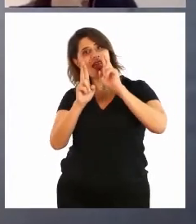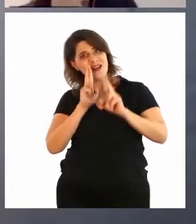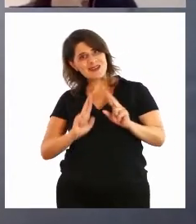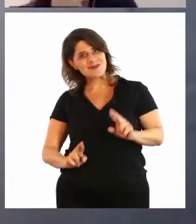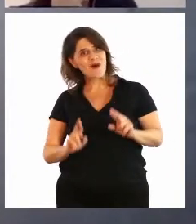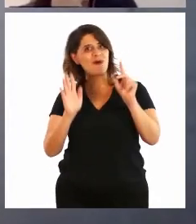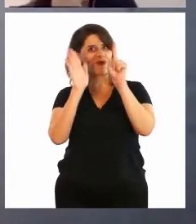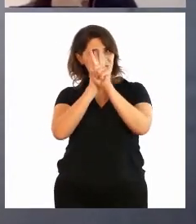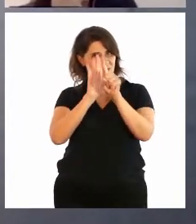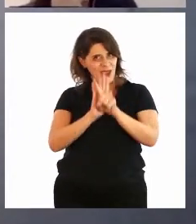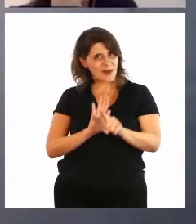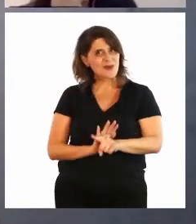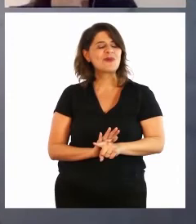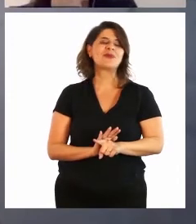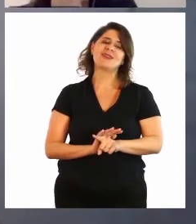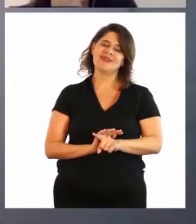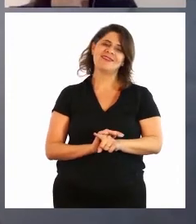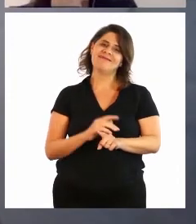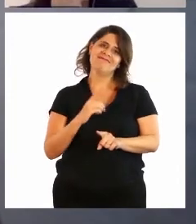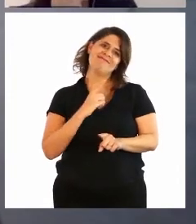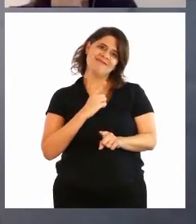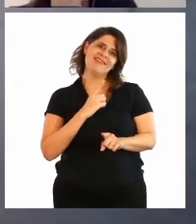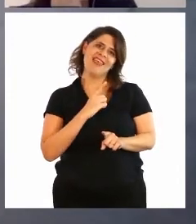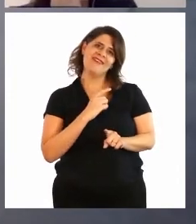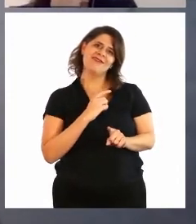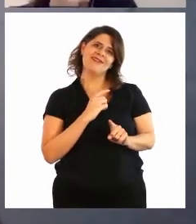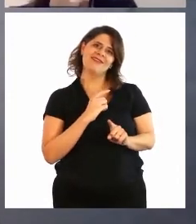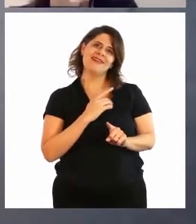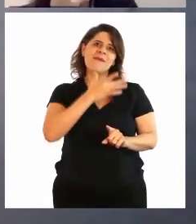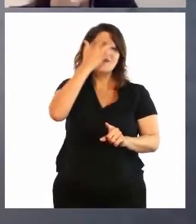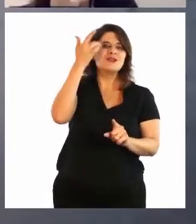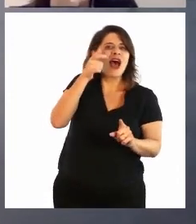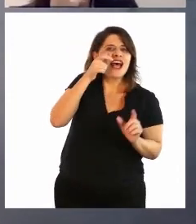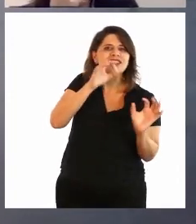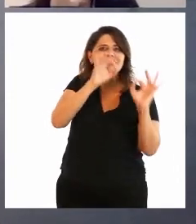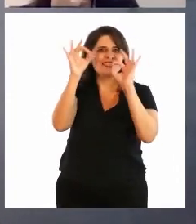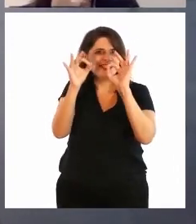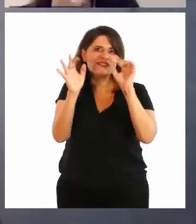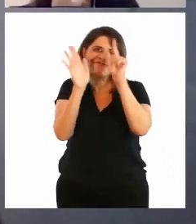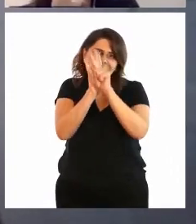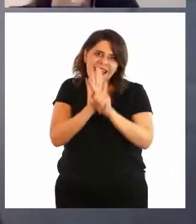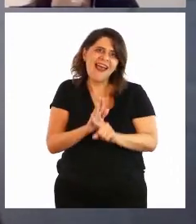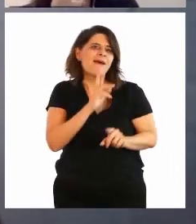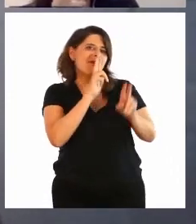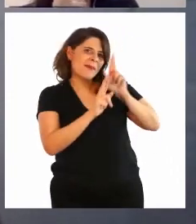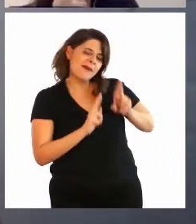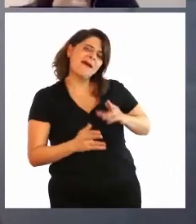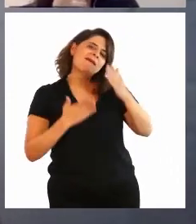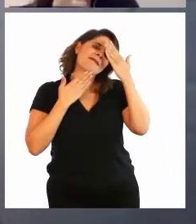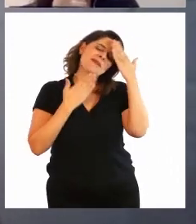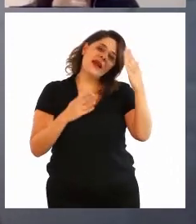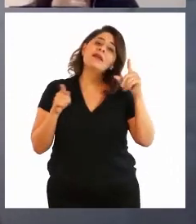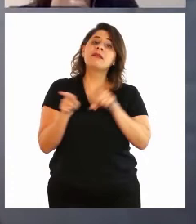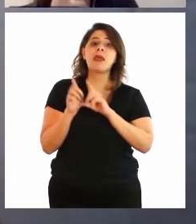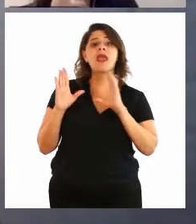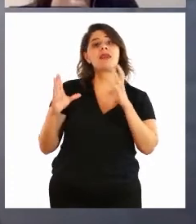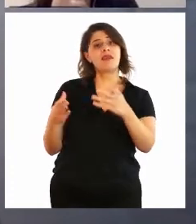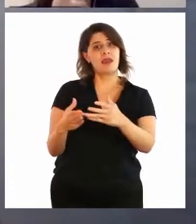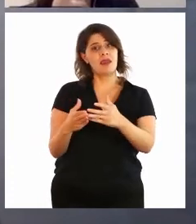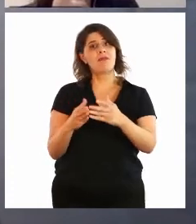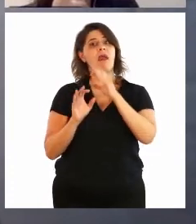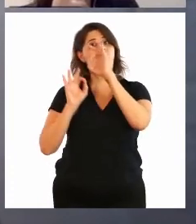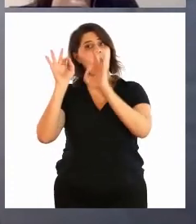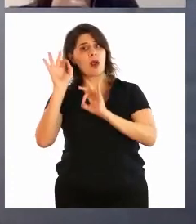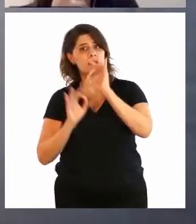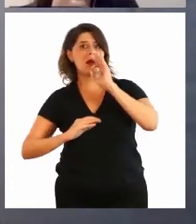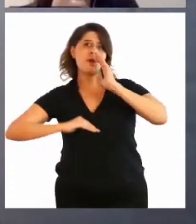responder as questões do público, para coletar e responder as questões. Todo o esforço da nossa equipe envolvida na